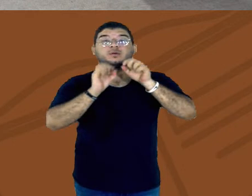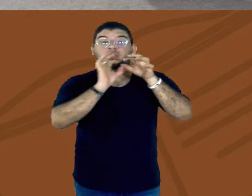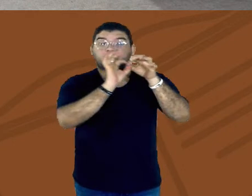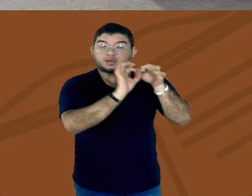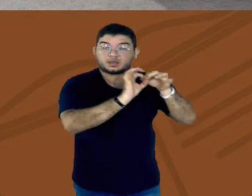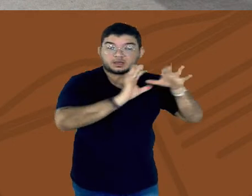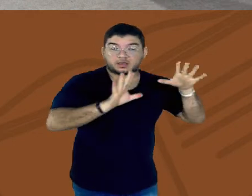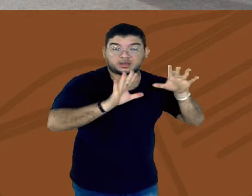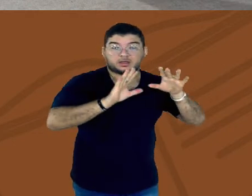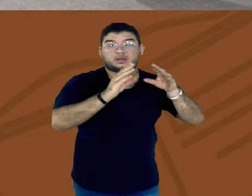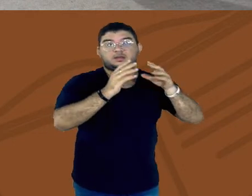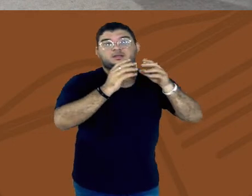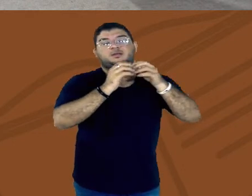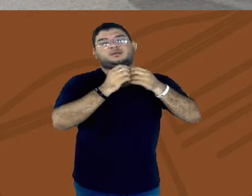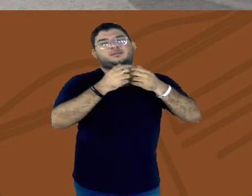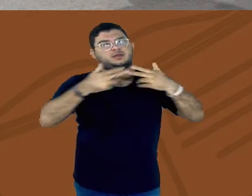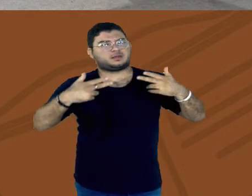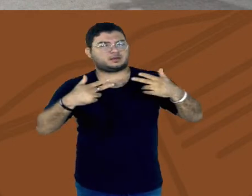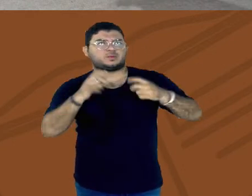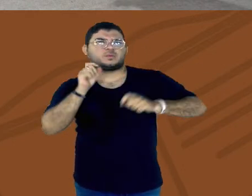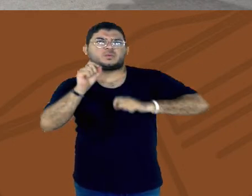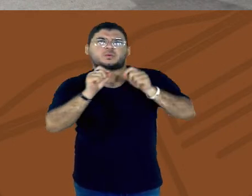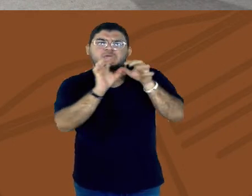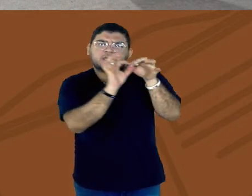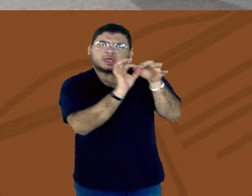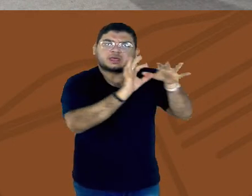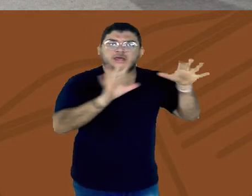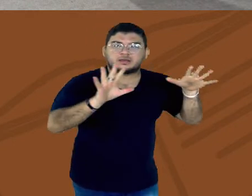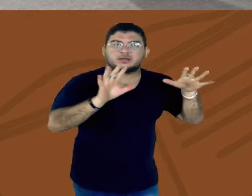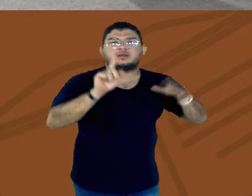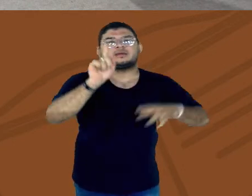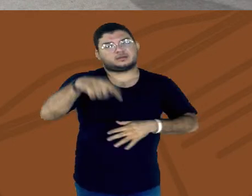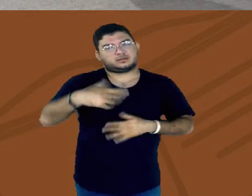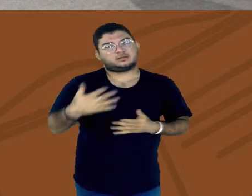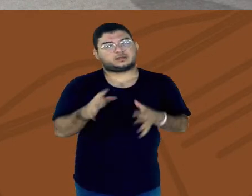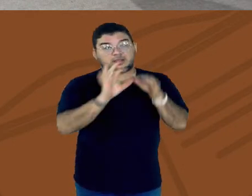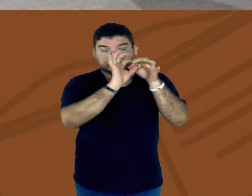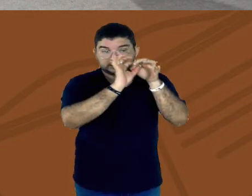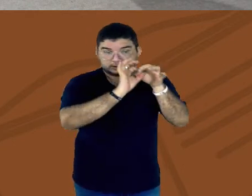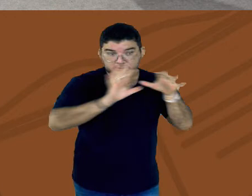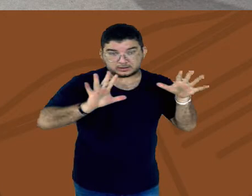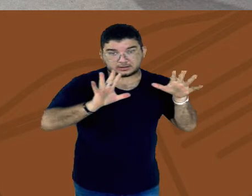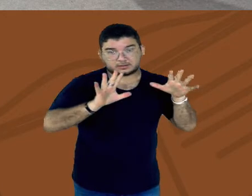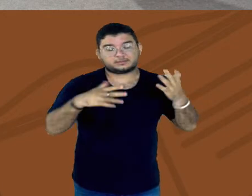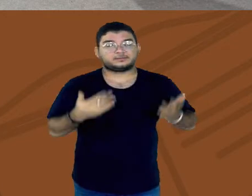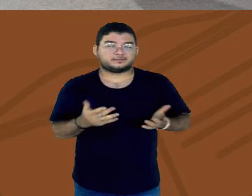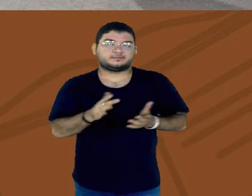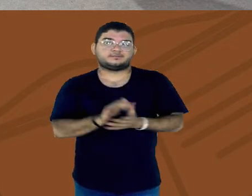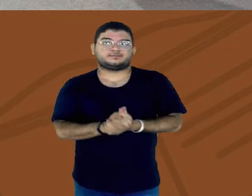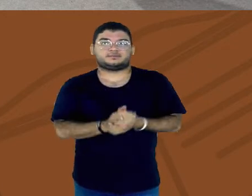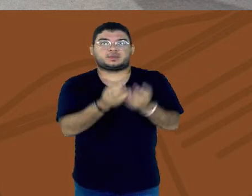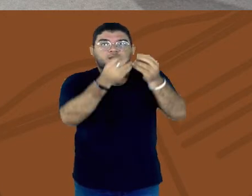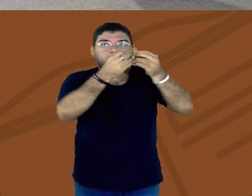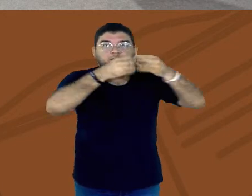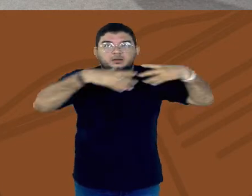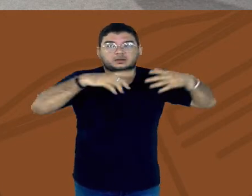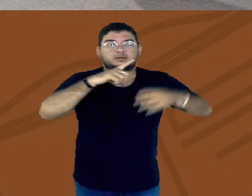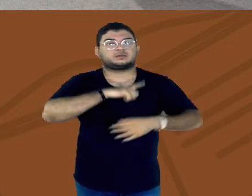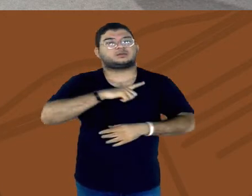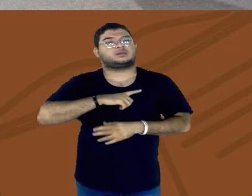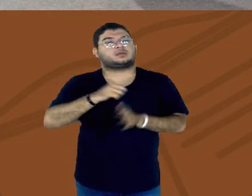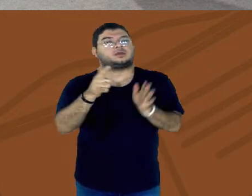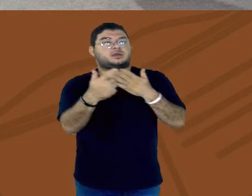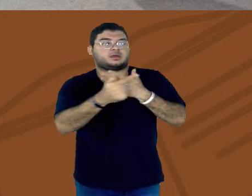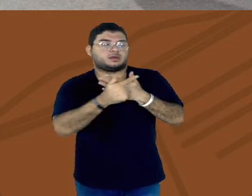secretar substância. Professor, o que é secretar? É liberar substâncias. Então, essas glândulas, elas têm essa